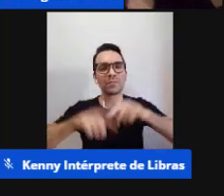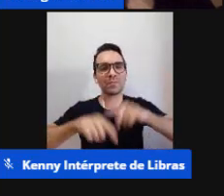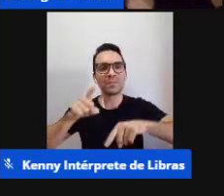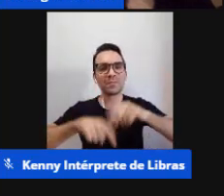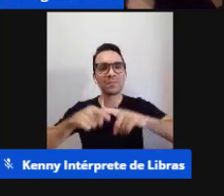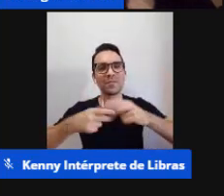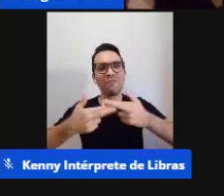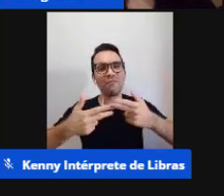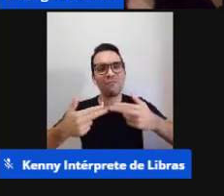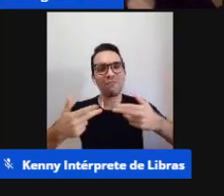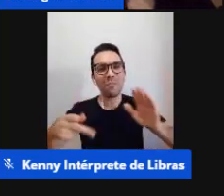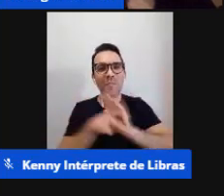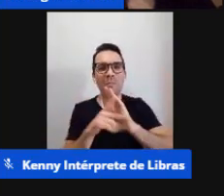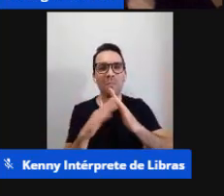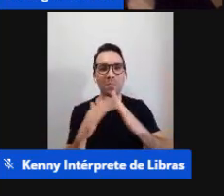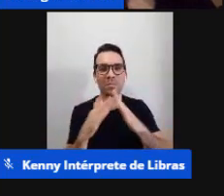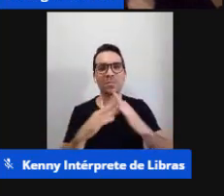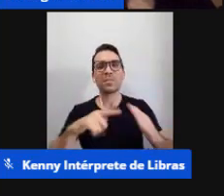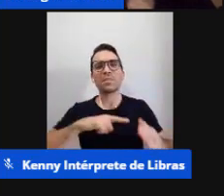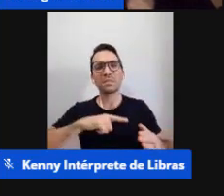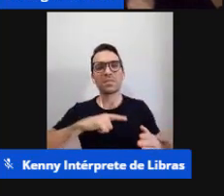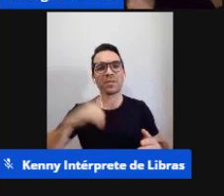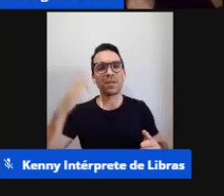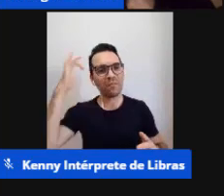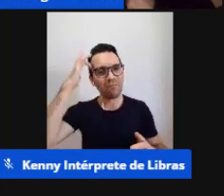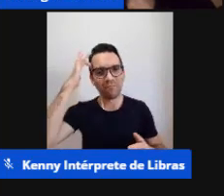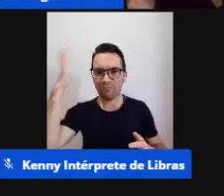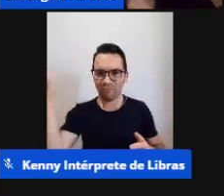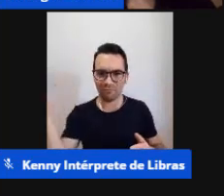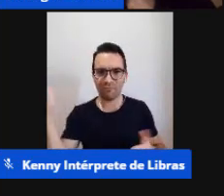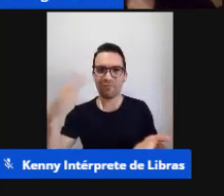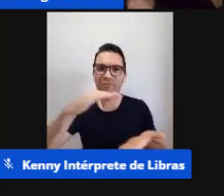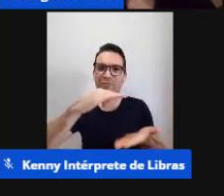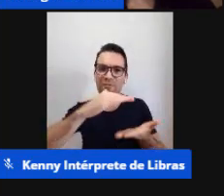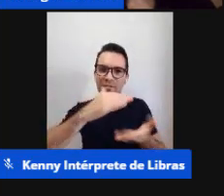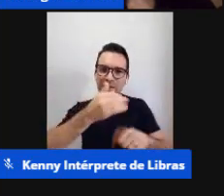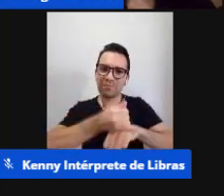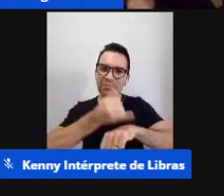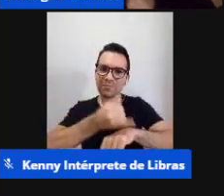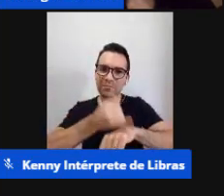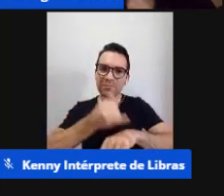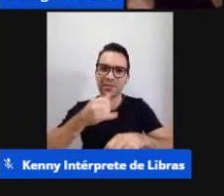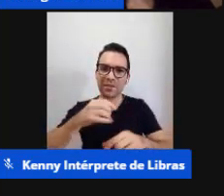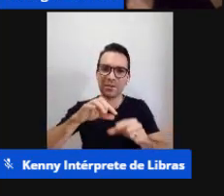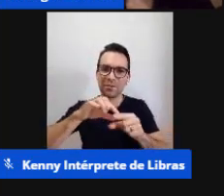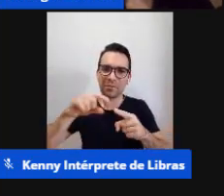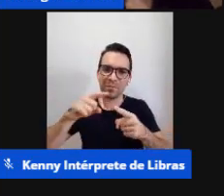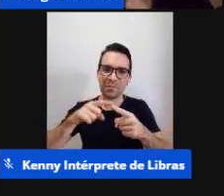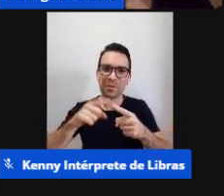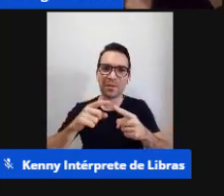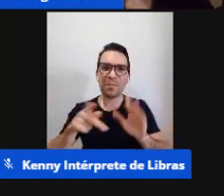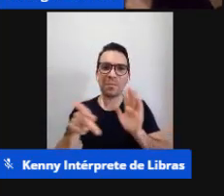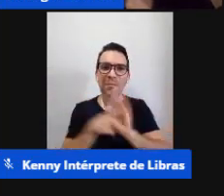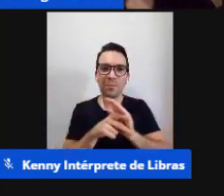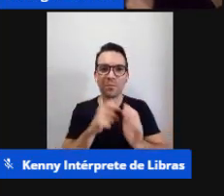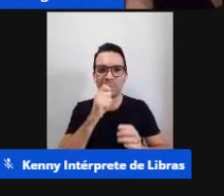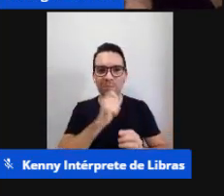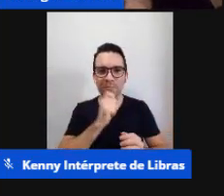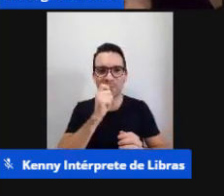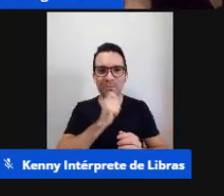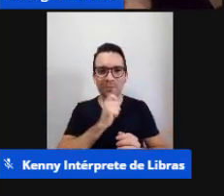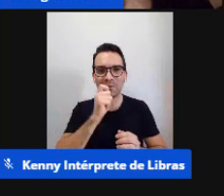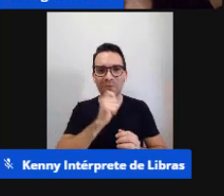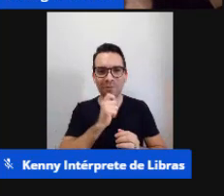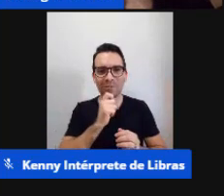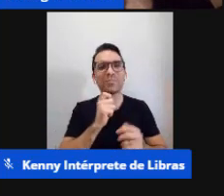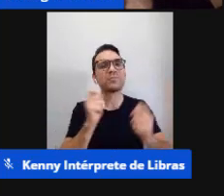de casa, né, que foram as latas, os palitinhos de picolé, né, Elisângela? E lembrando que a atividade dele foi